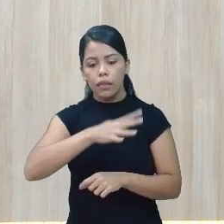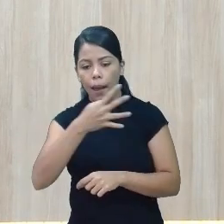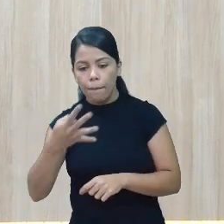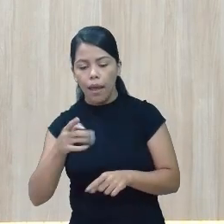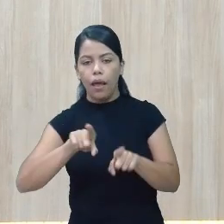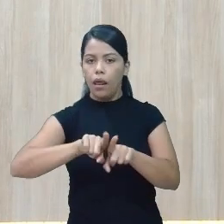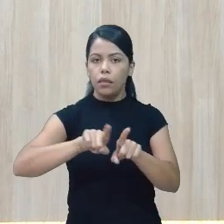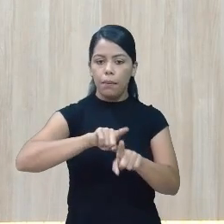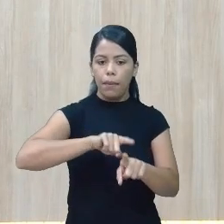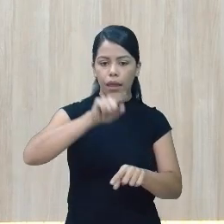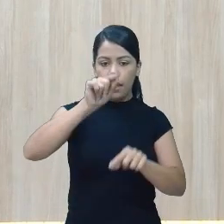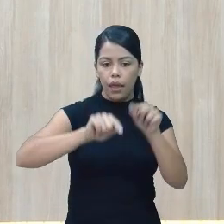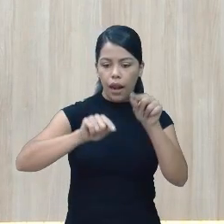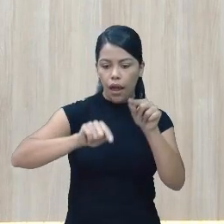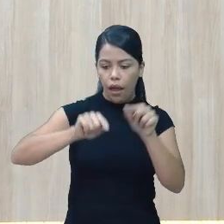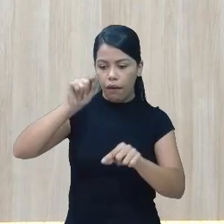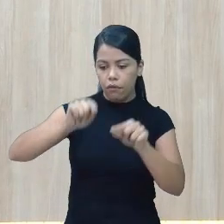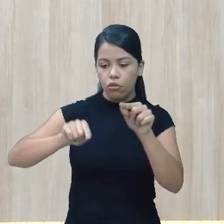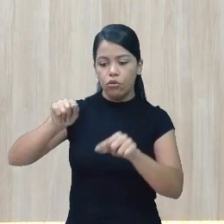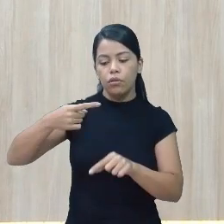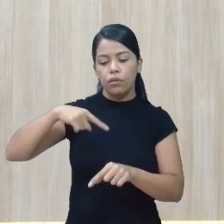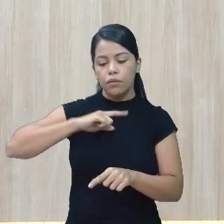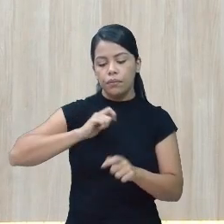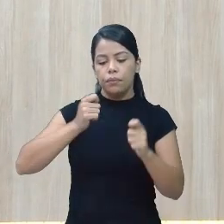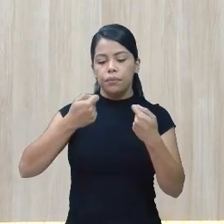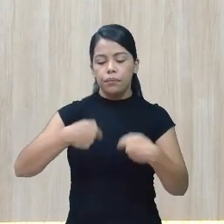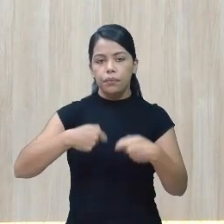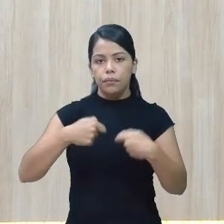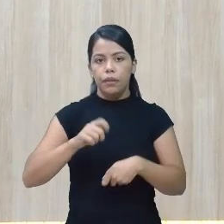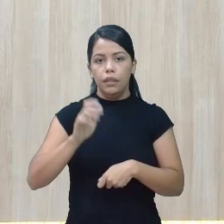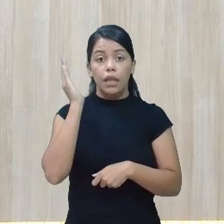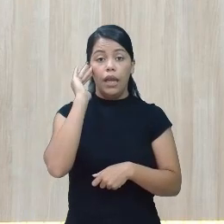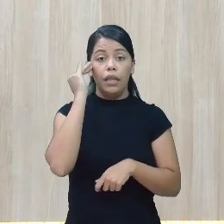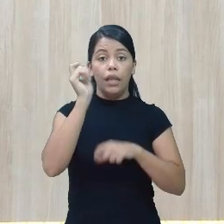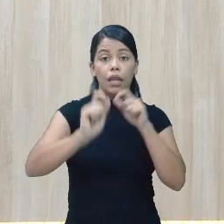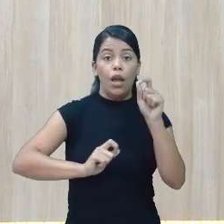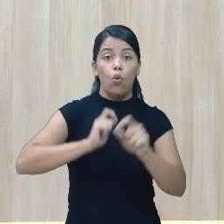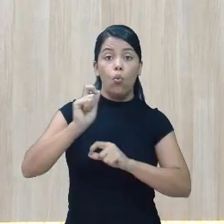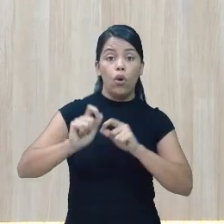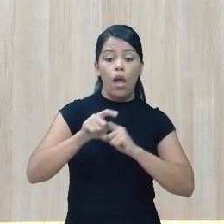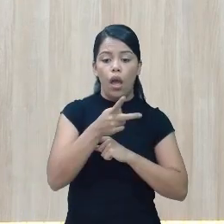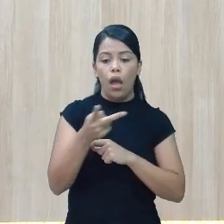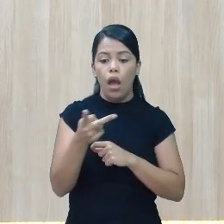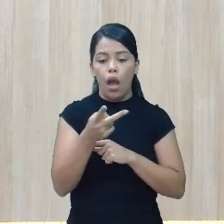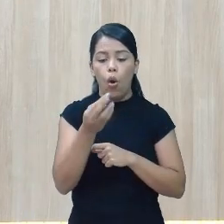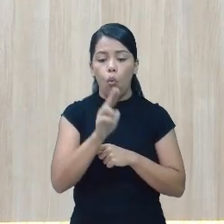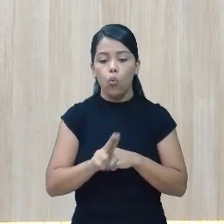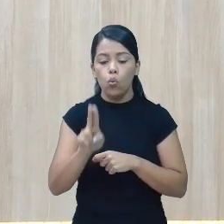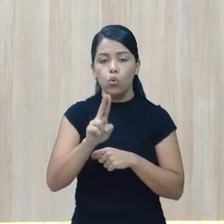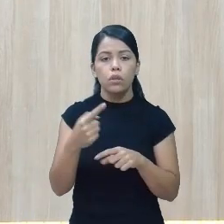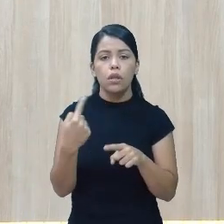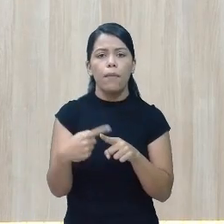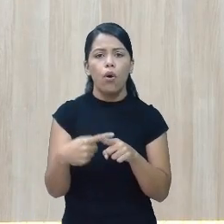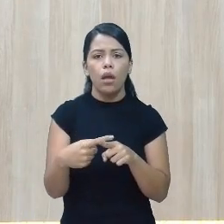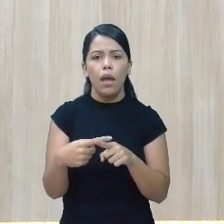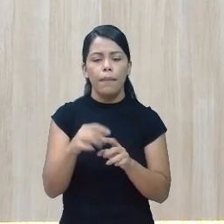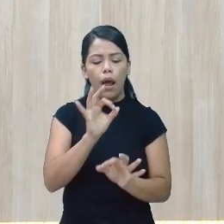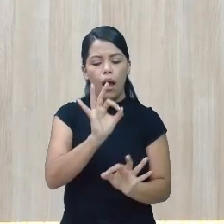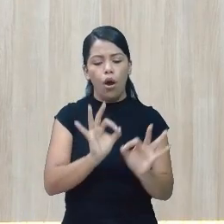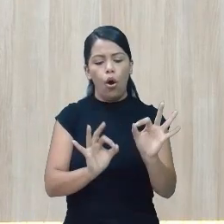gente precisa compreender que a utilização de gráficos e tabelas são apenas para a gente organizar,